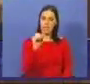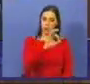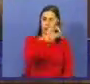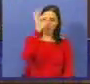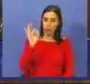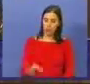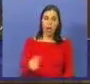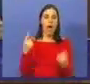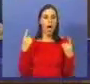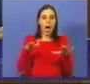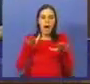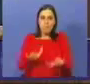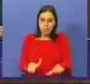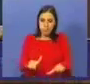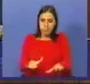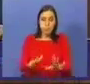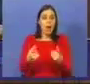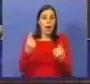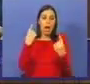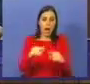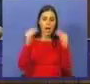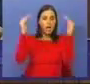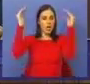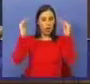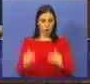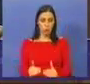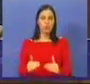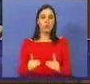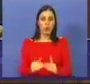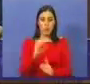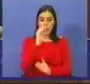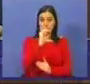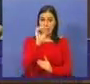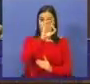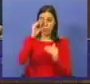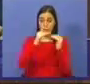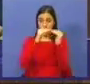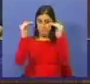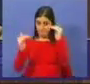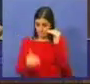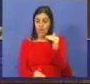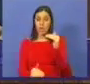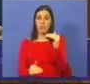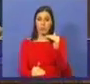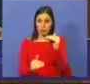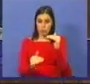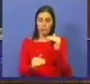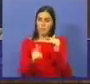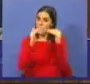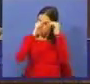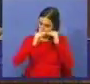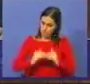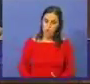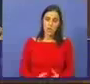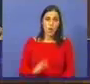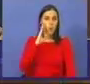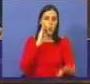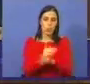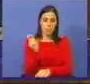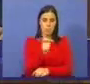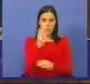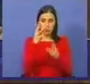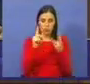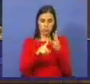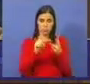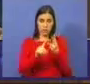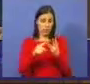E há recessão quando há uma redução abaixo de 0%, ou seja, tem-se um produto menor no último trimestre, que é